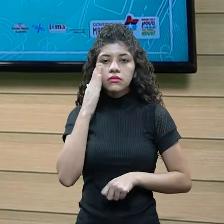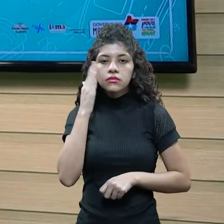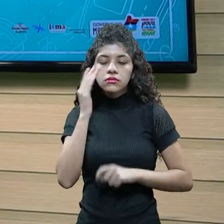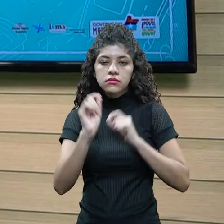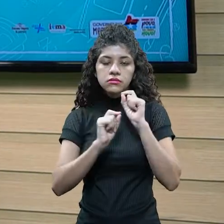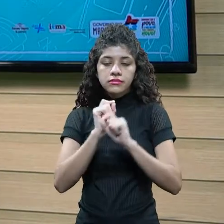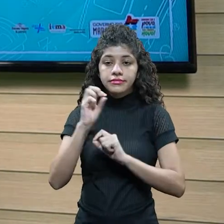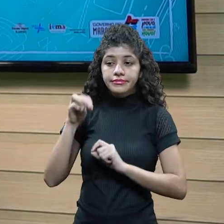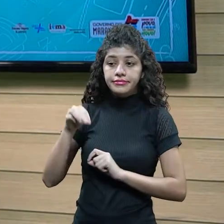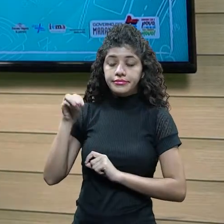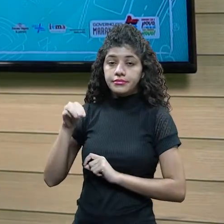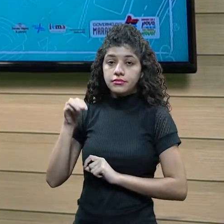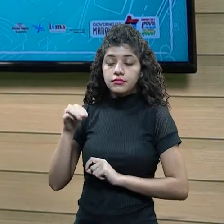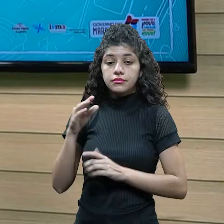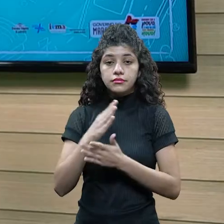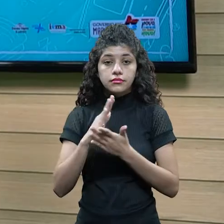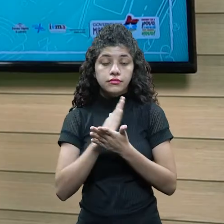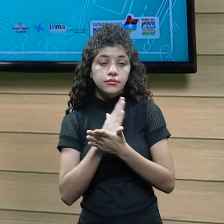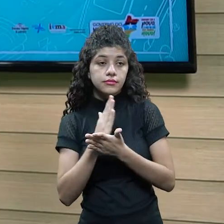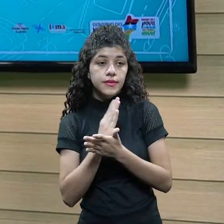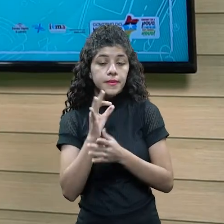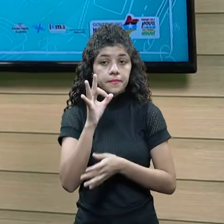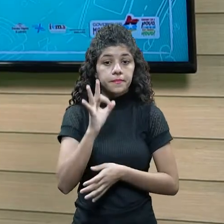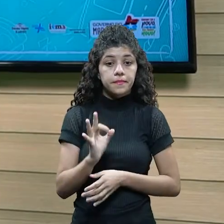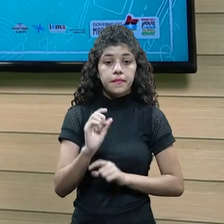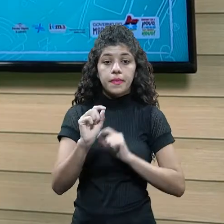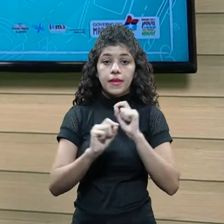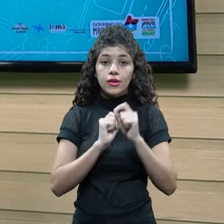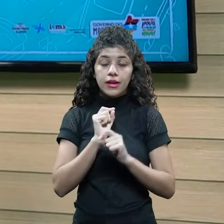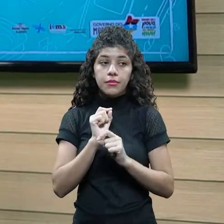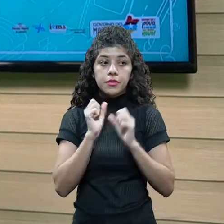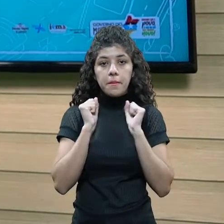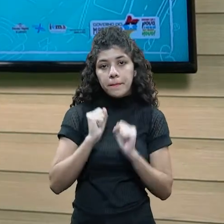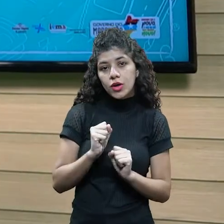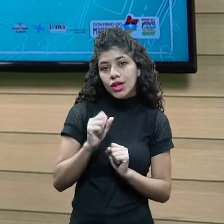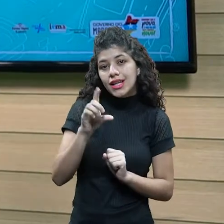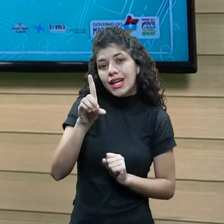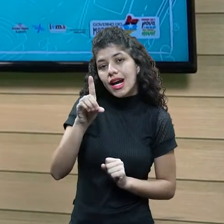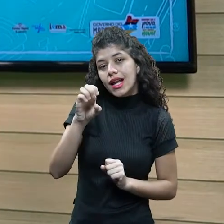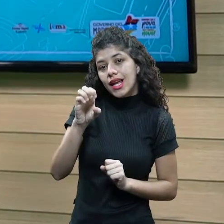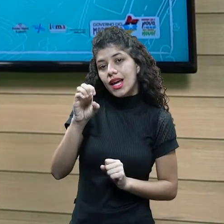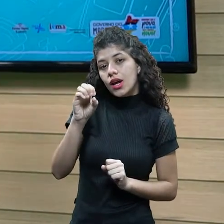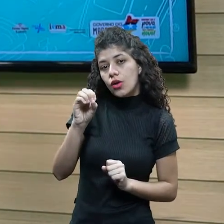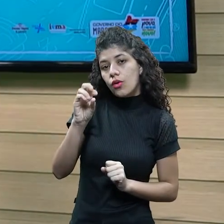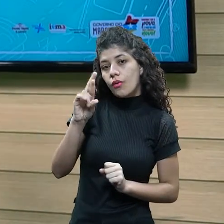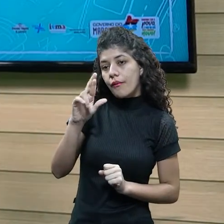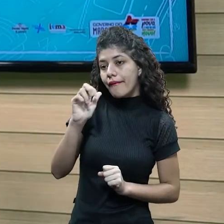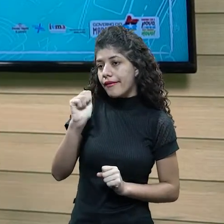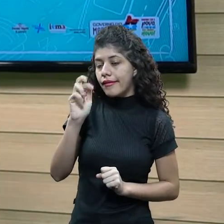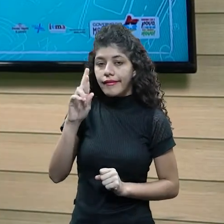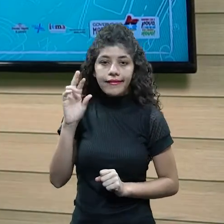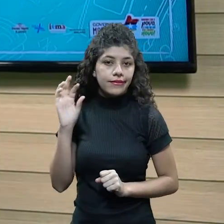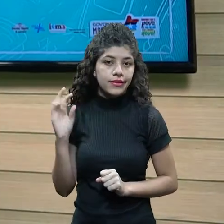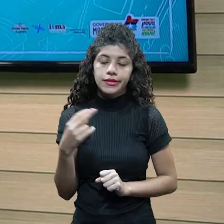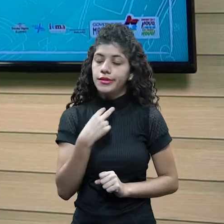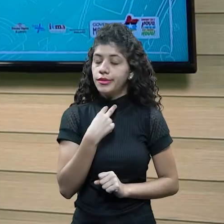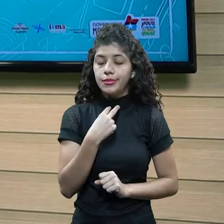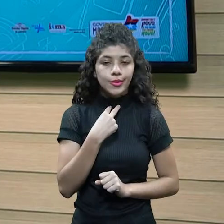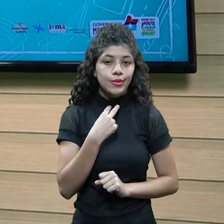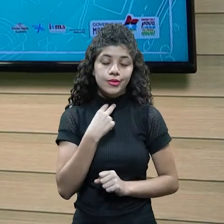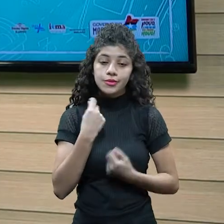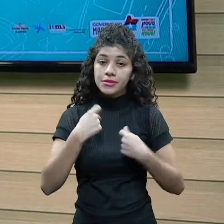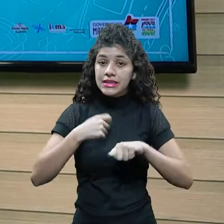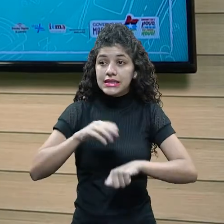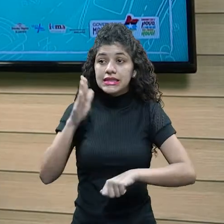que a matemática, muitas das vezes, por mais que ela seja exata, ela não é decoreba. Você precisa entender o raciocínio. Por exemplo, você vai fazer uma